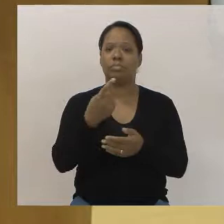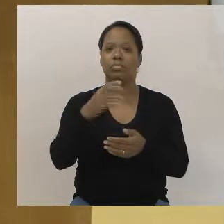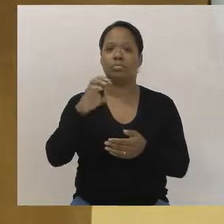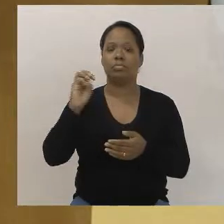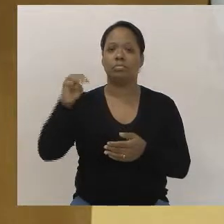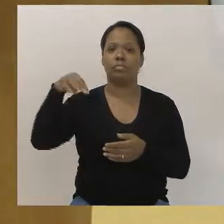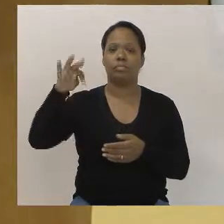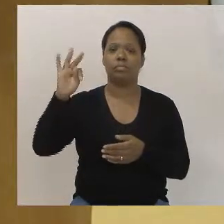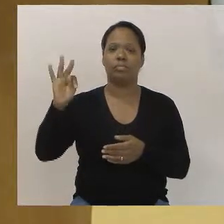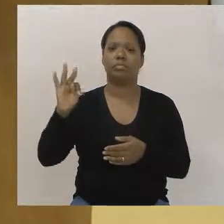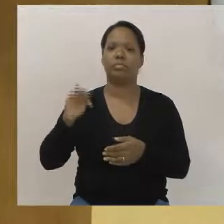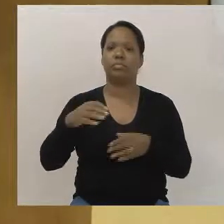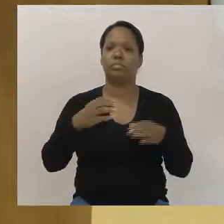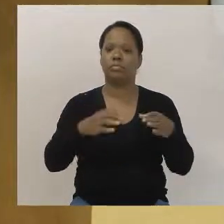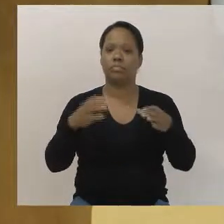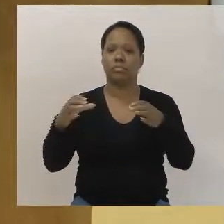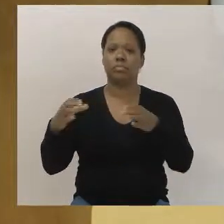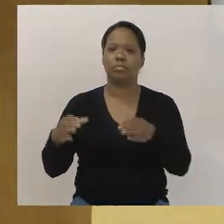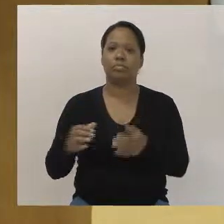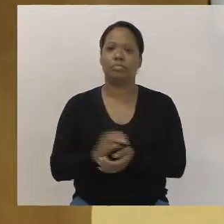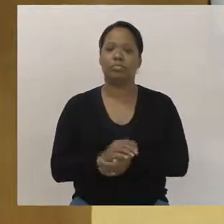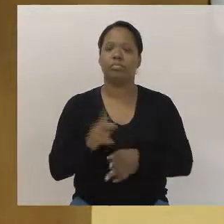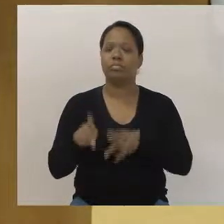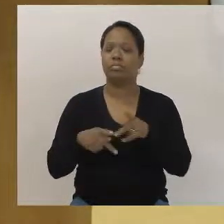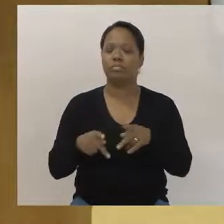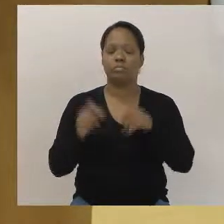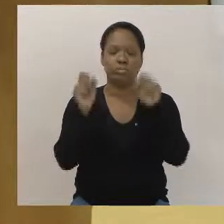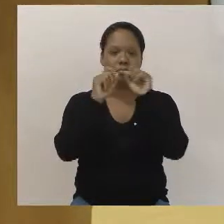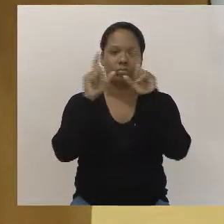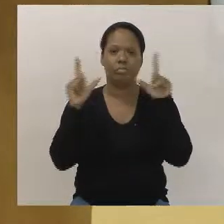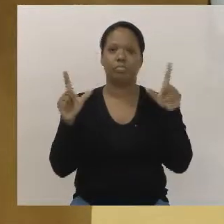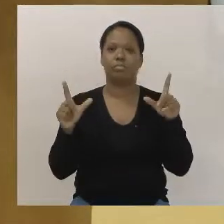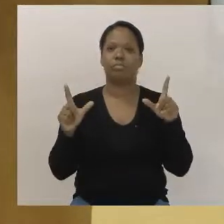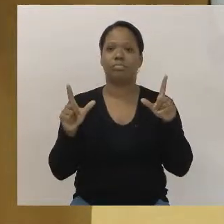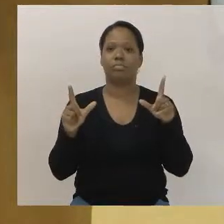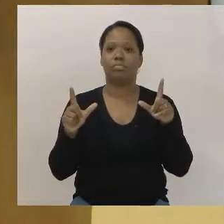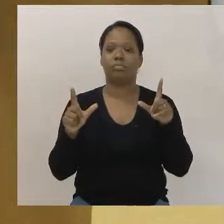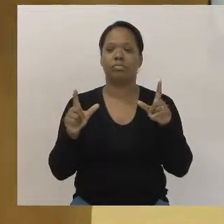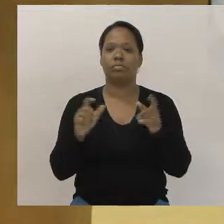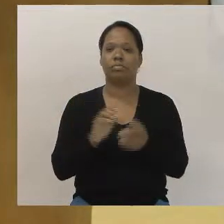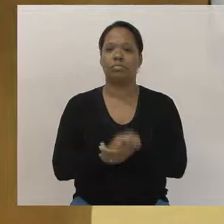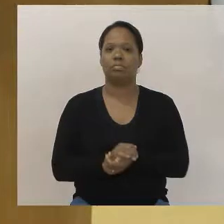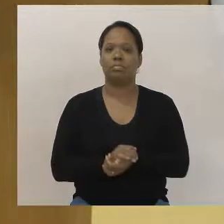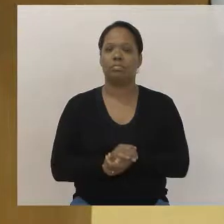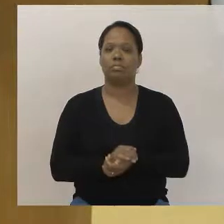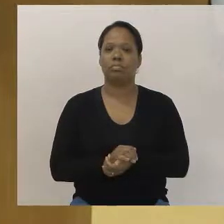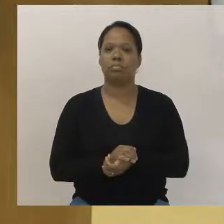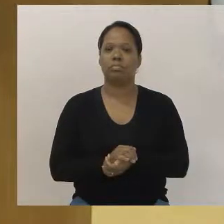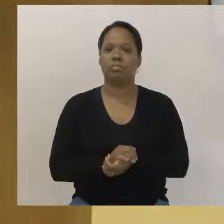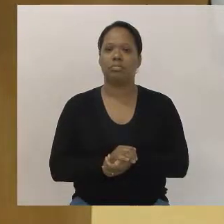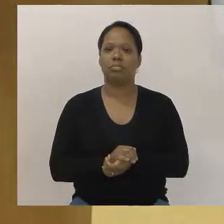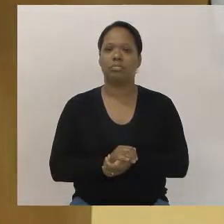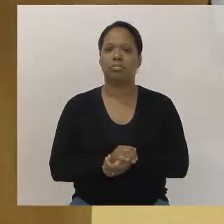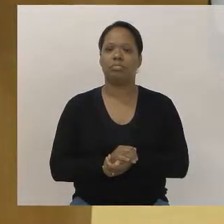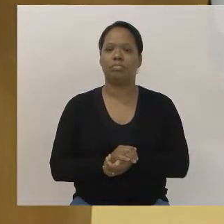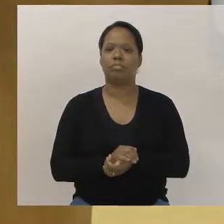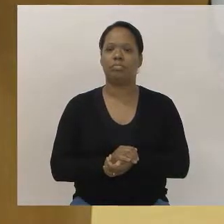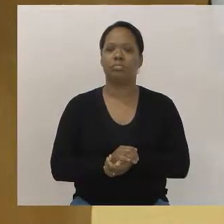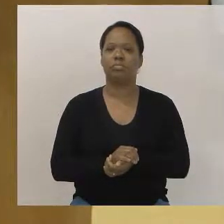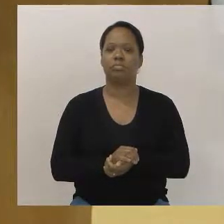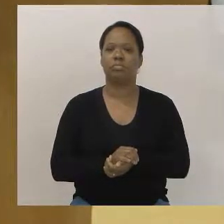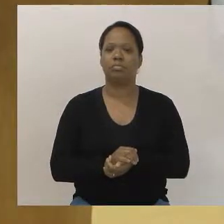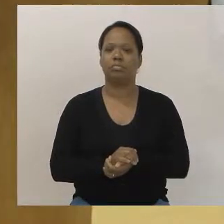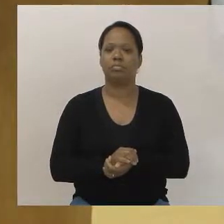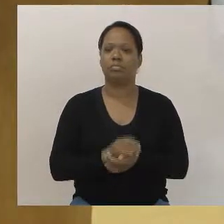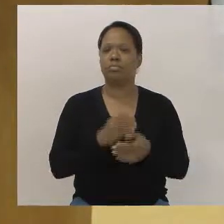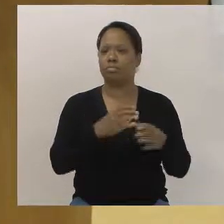vários bairros que infelizmente a população tenho que acordar e virou parece breganha nesses últimos anos não só na cidade de areia